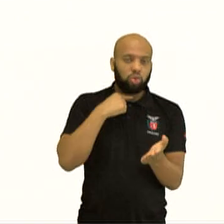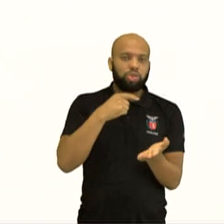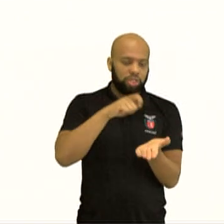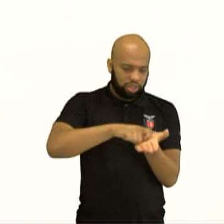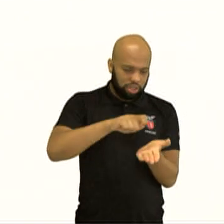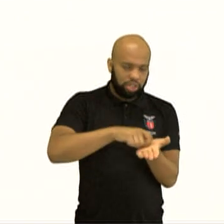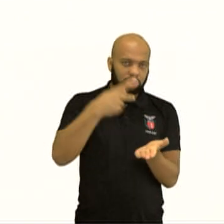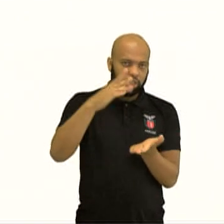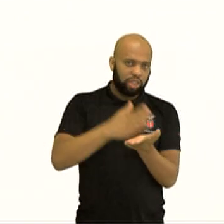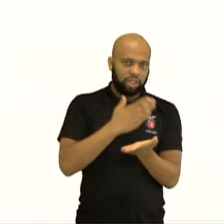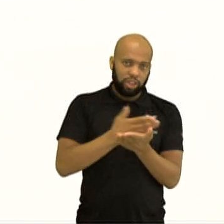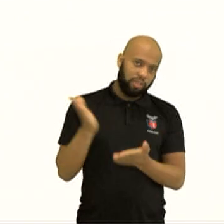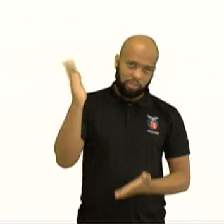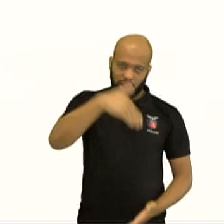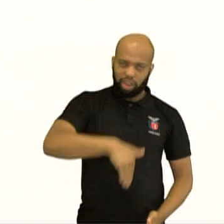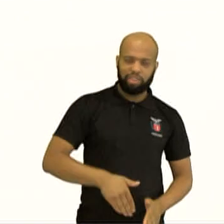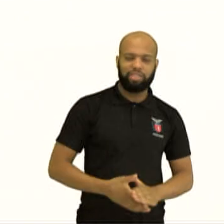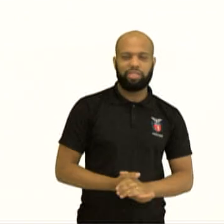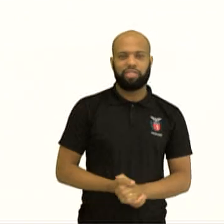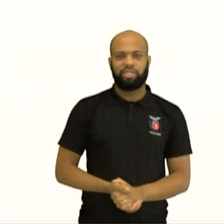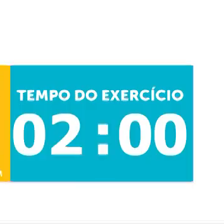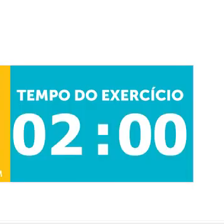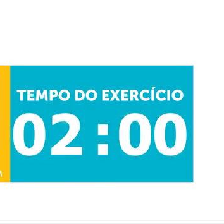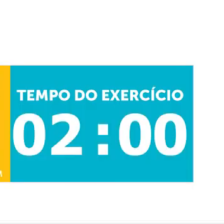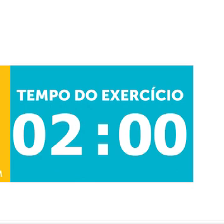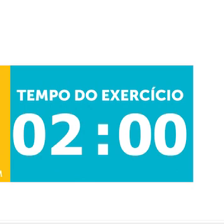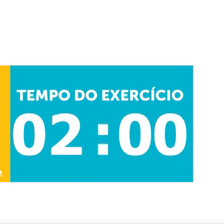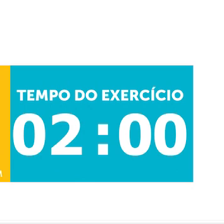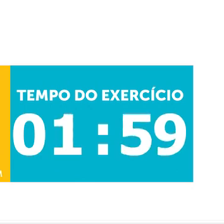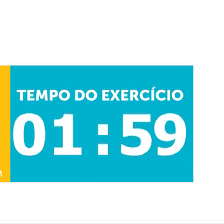caderno. Bora lá, gente!